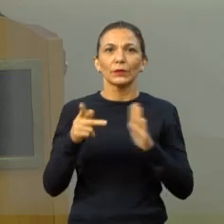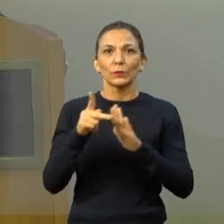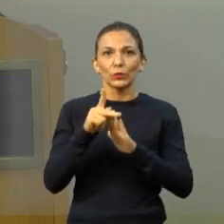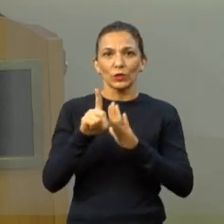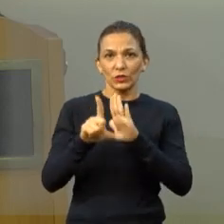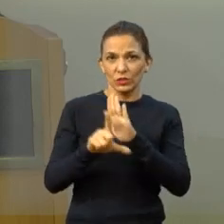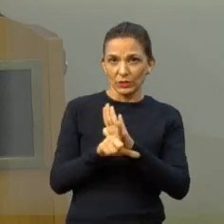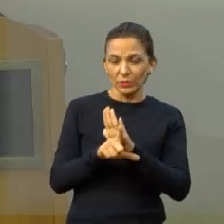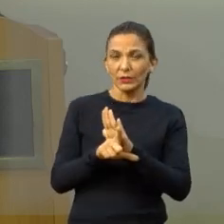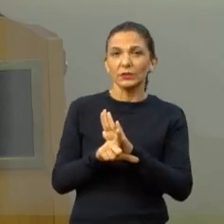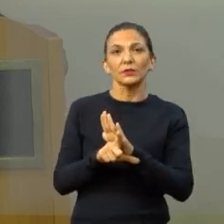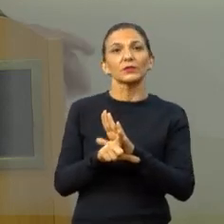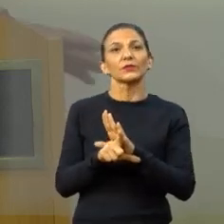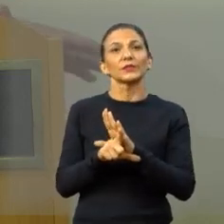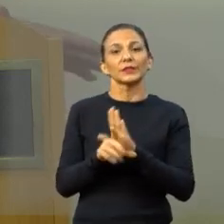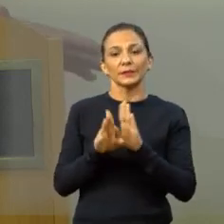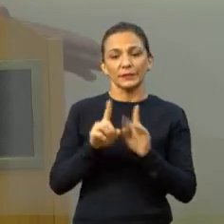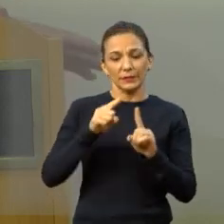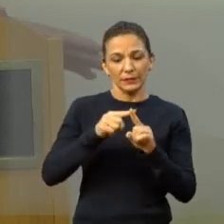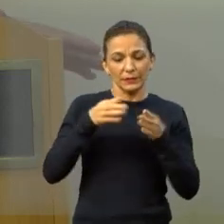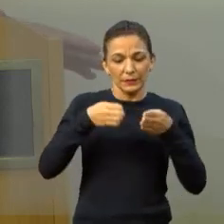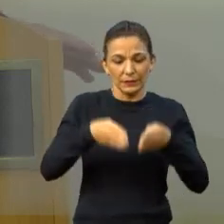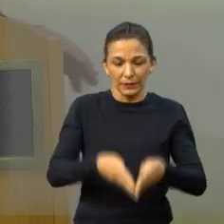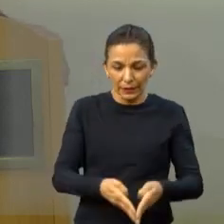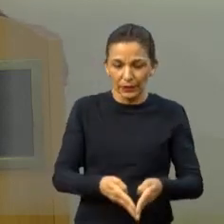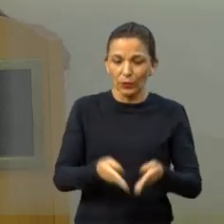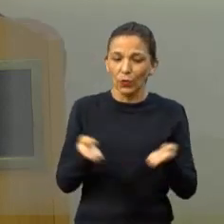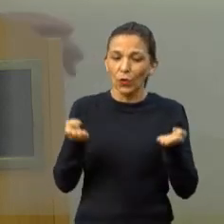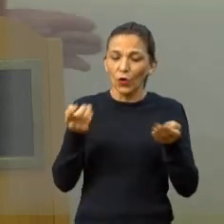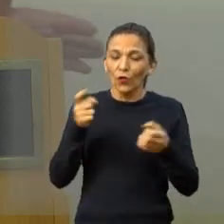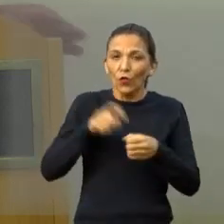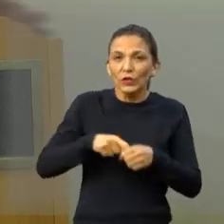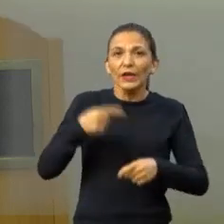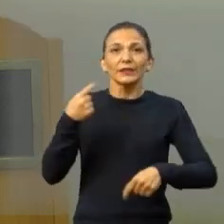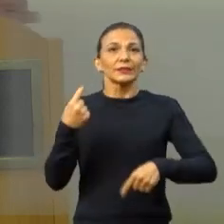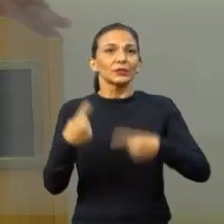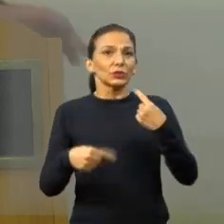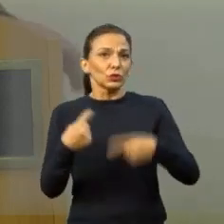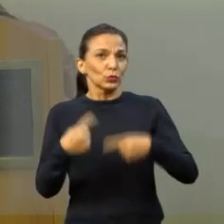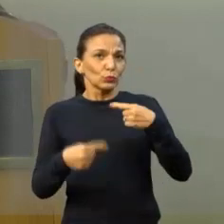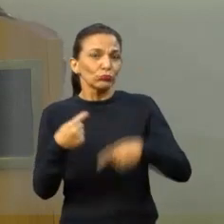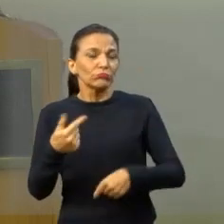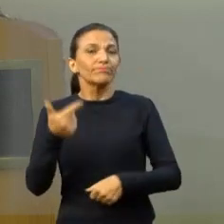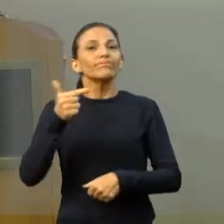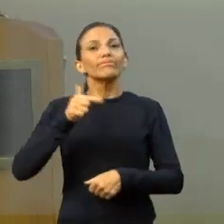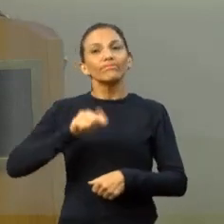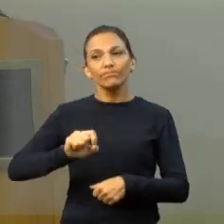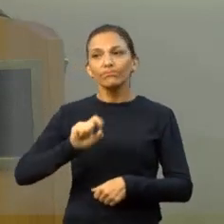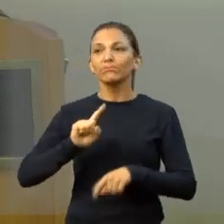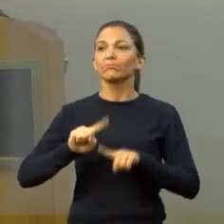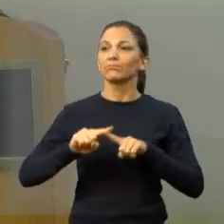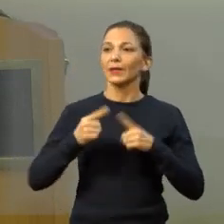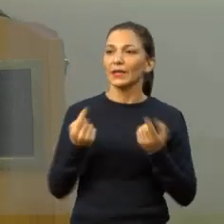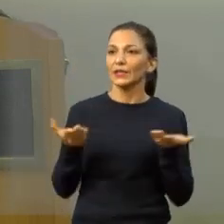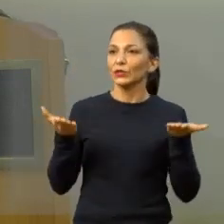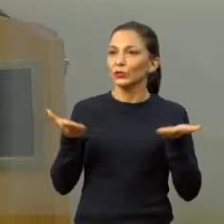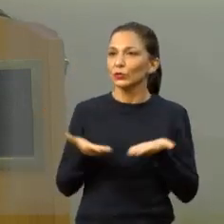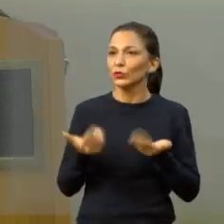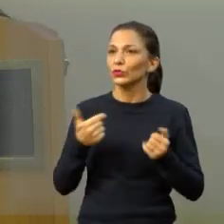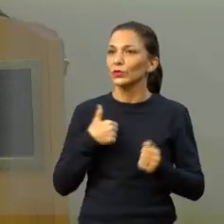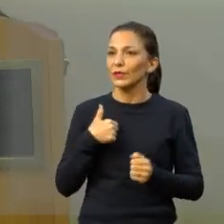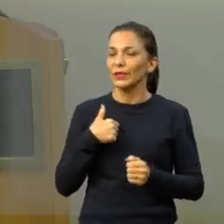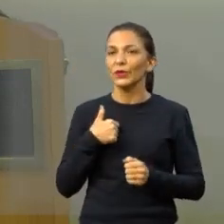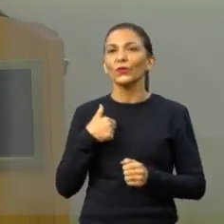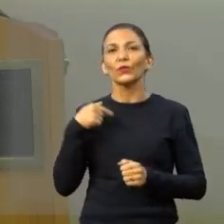pele aqui dos túmulos talvez pessoal acho que vai voltar a discutir vai vai dar vai rever a mais uma vez mas eu fiz hoje lá